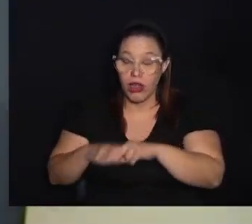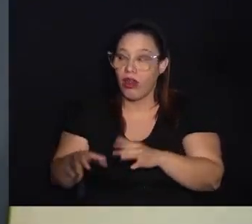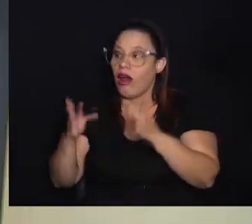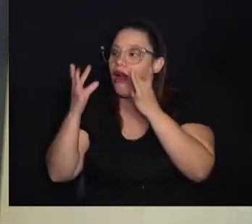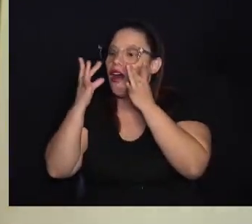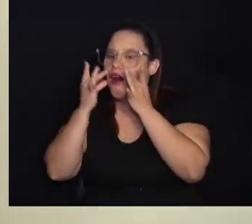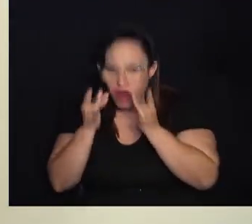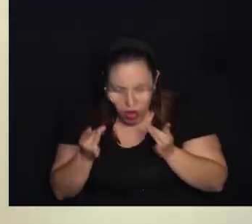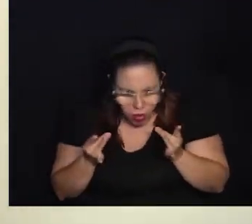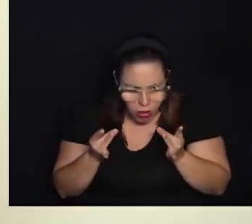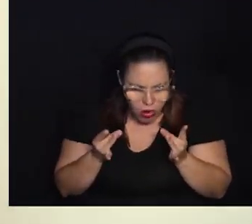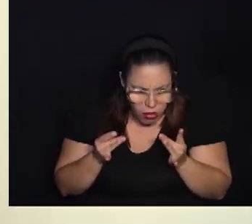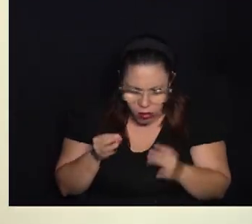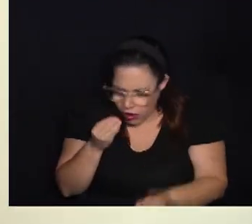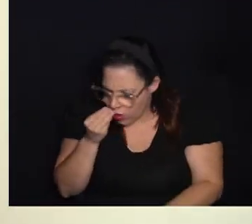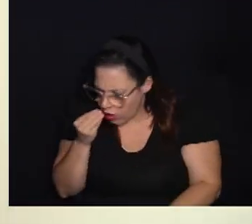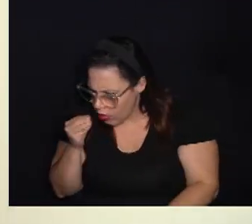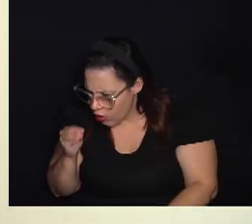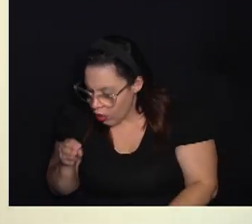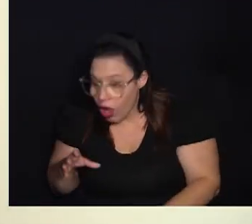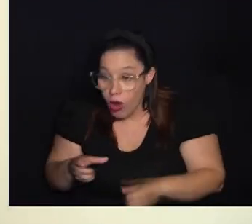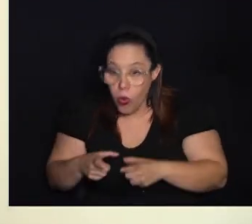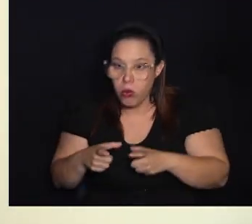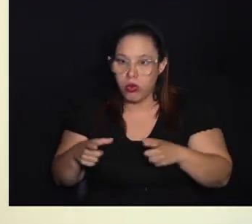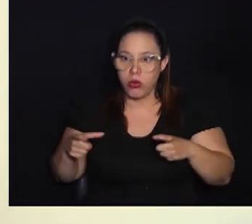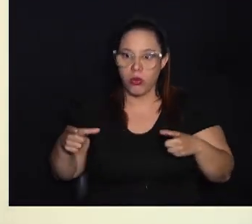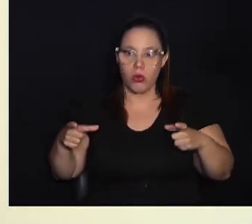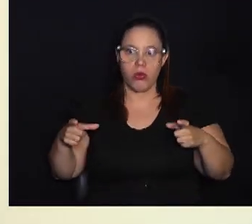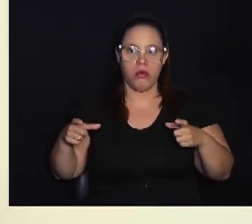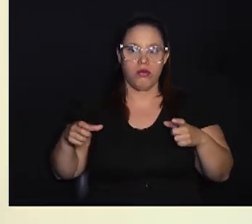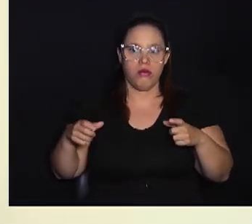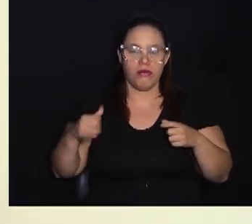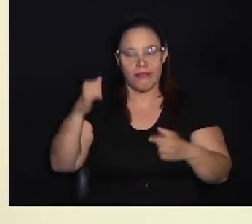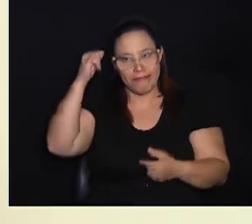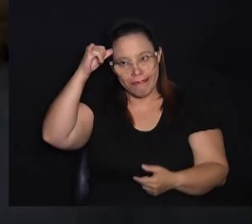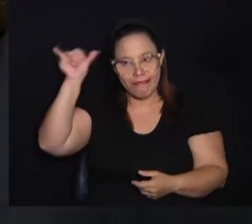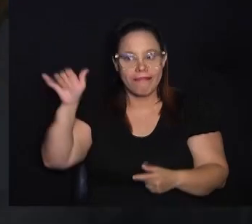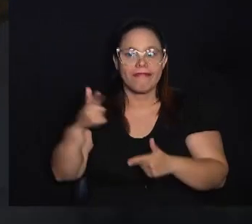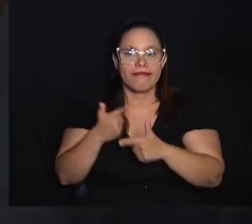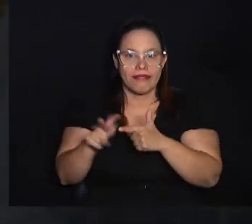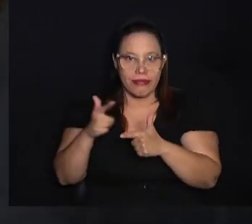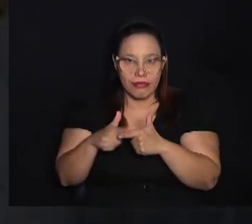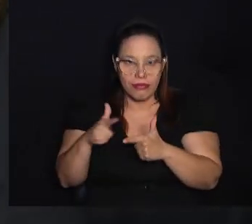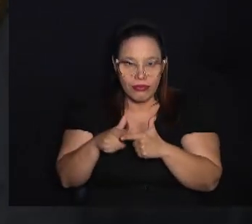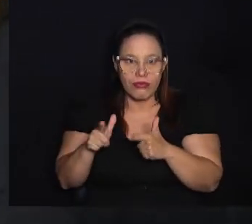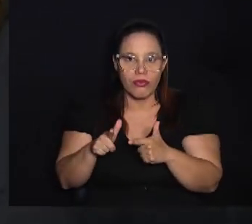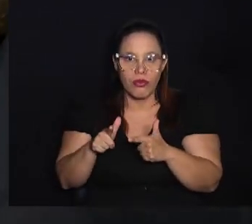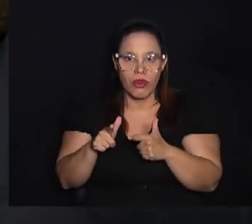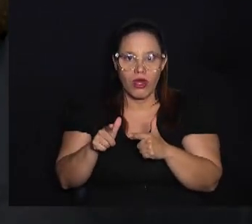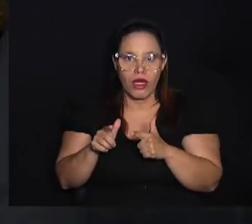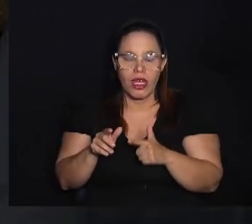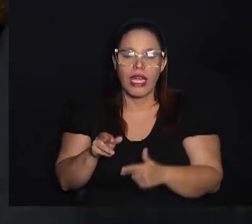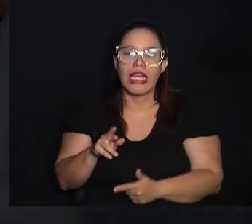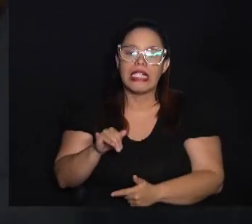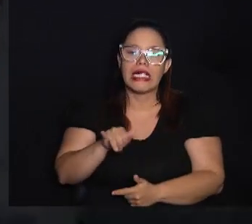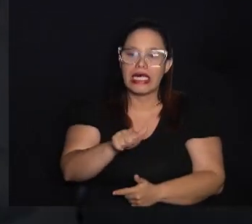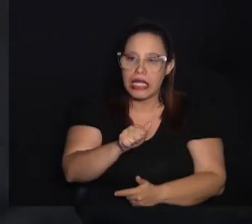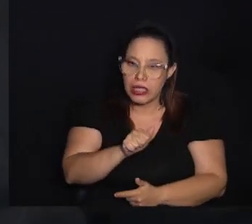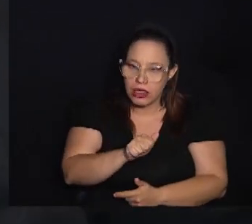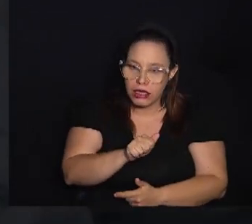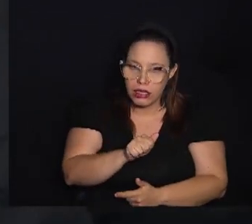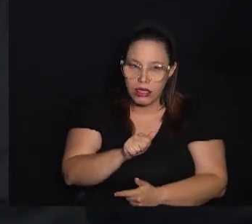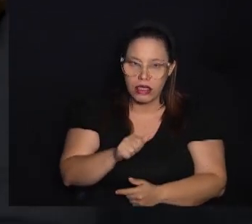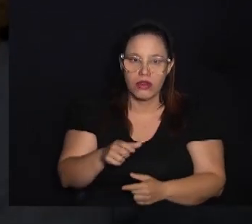dos responsáveis deve ser redobrada para evitar problemas com a criançada. É o caso da Ana Patrícia, que quando está